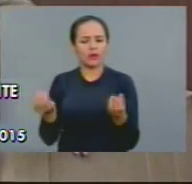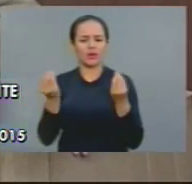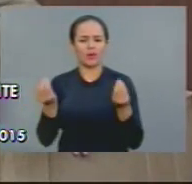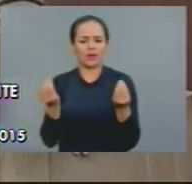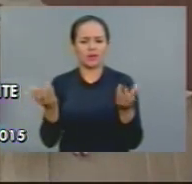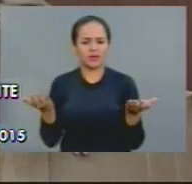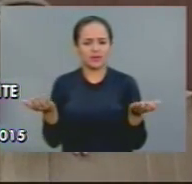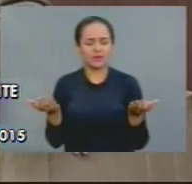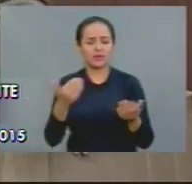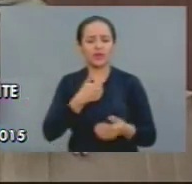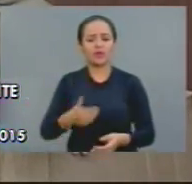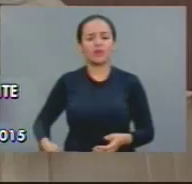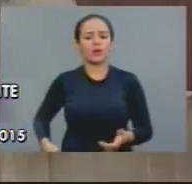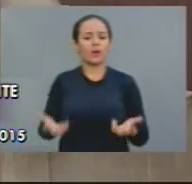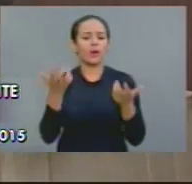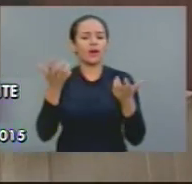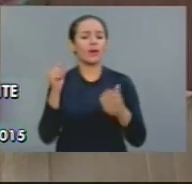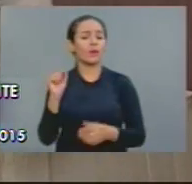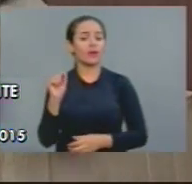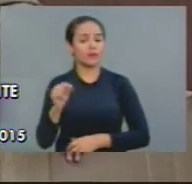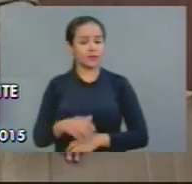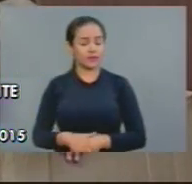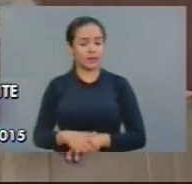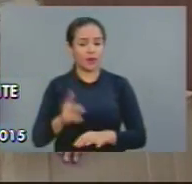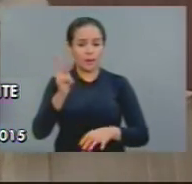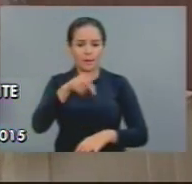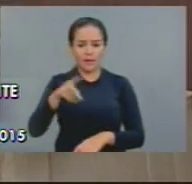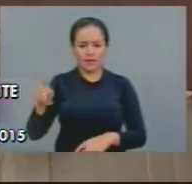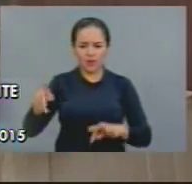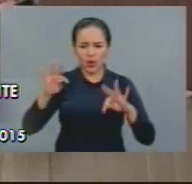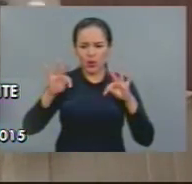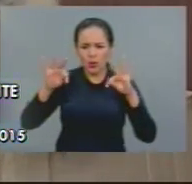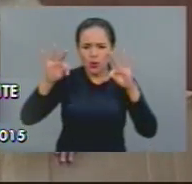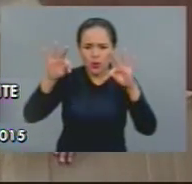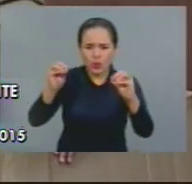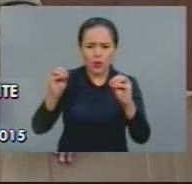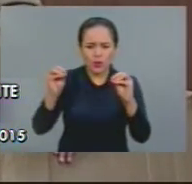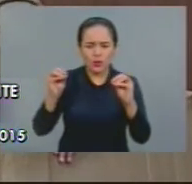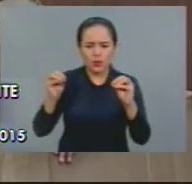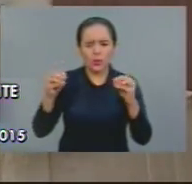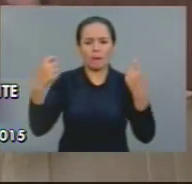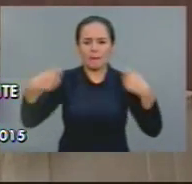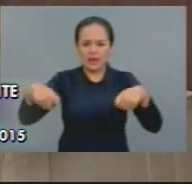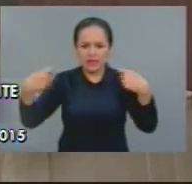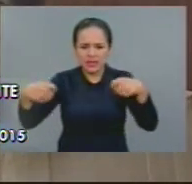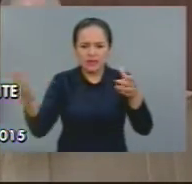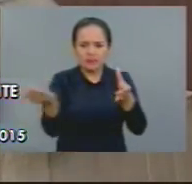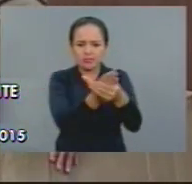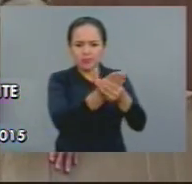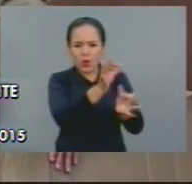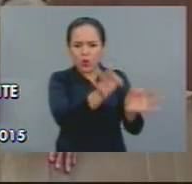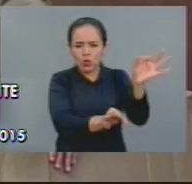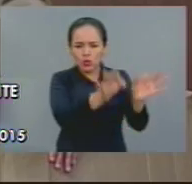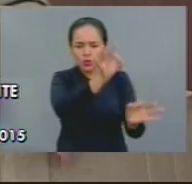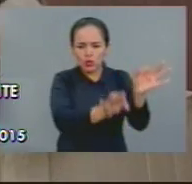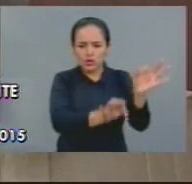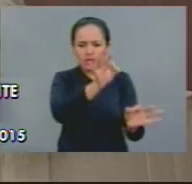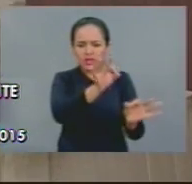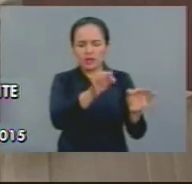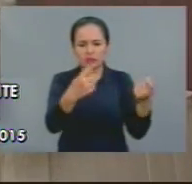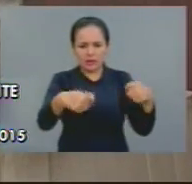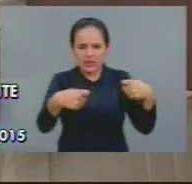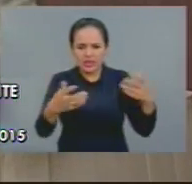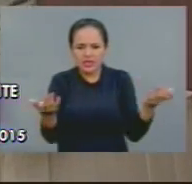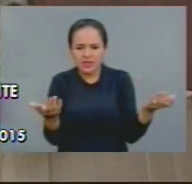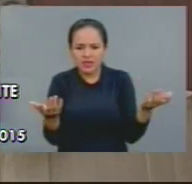senhor governador quer? Que todos os professores sejam obrigados a ir à justiça para a implantação de um